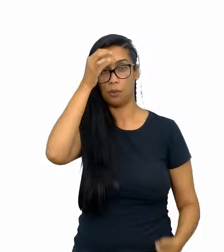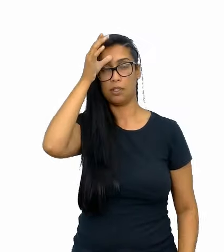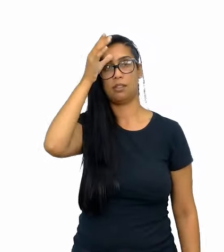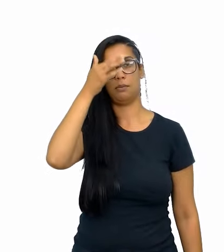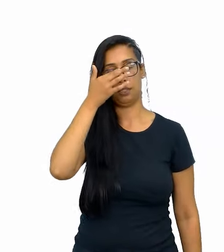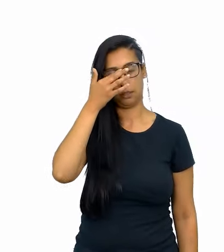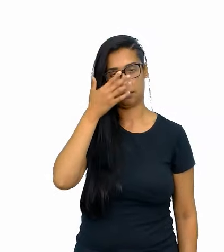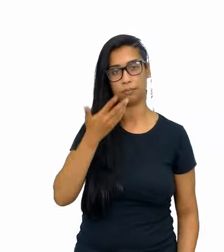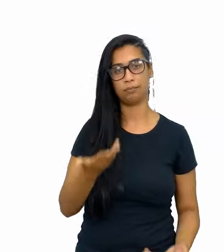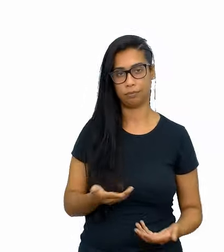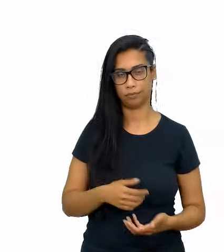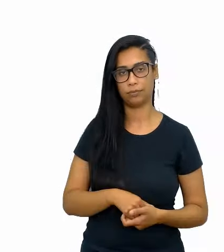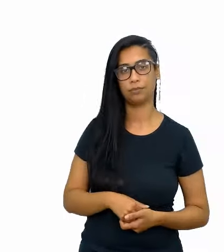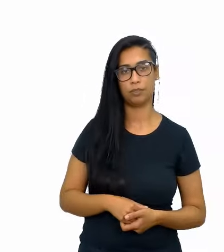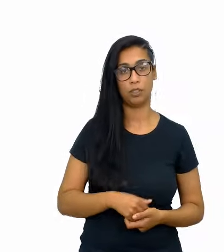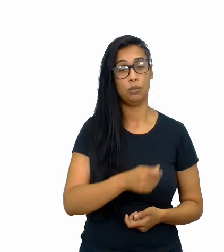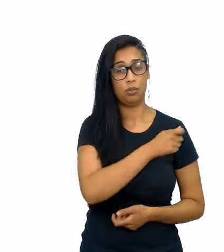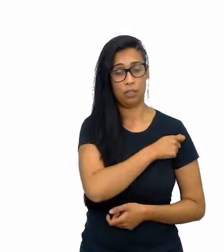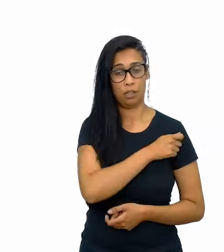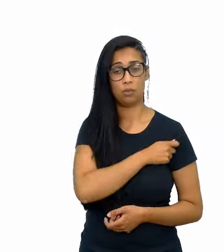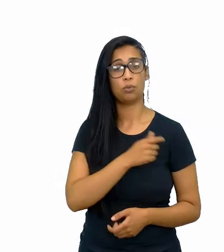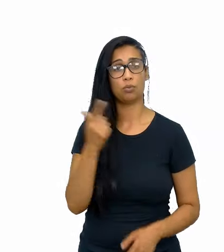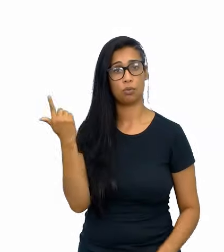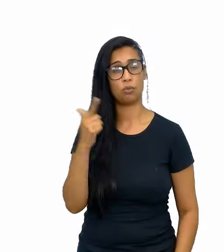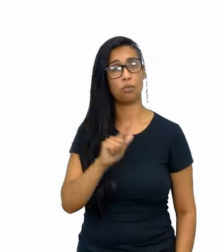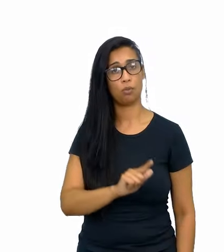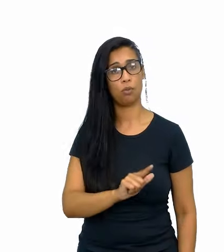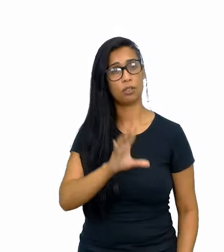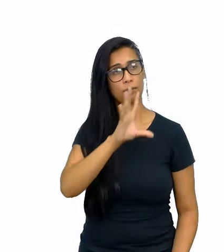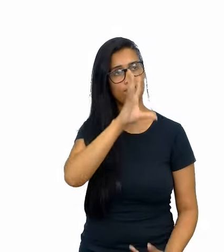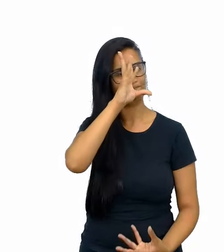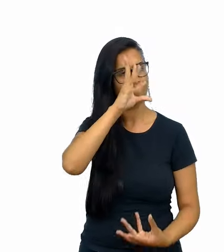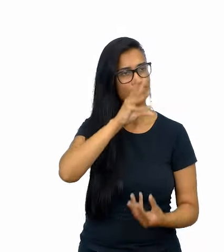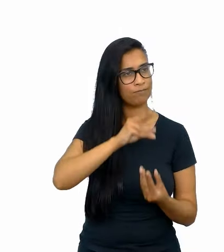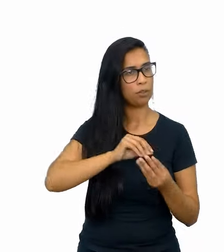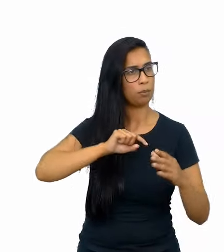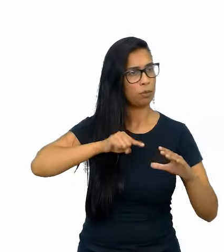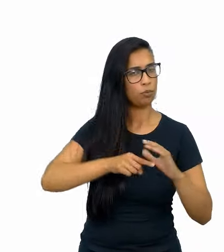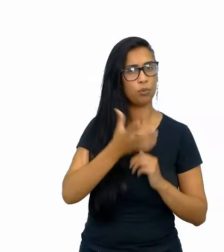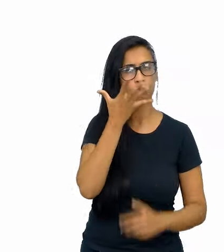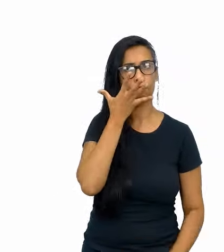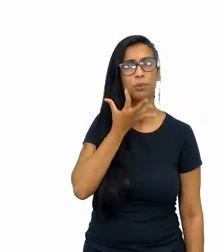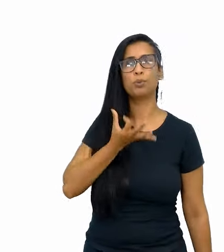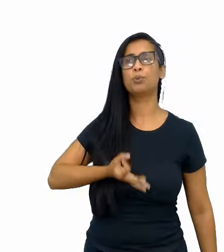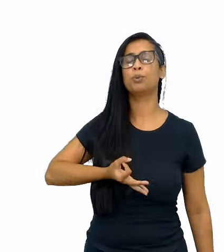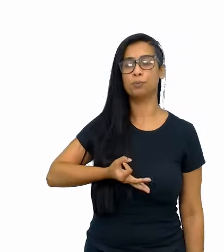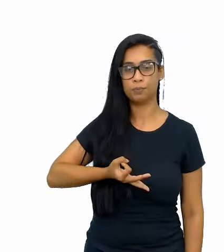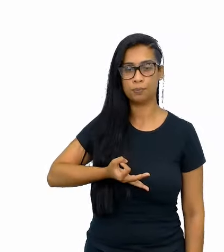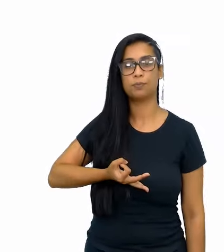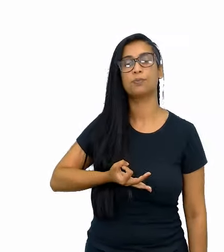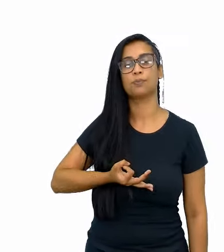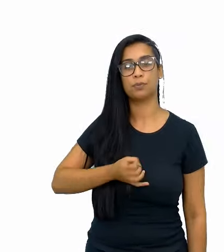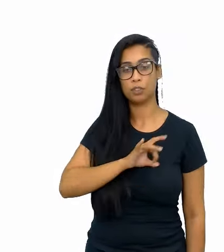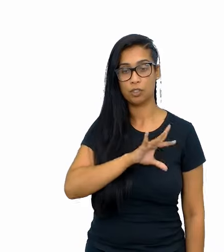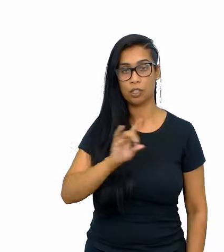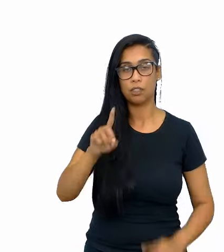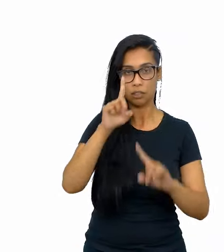eles consigam, de fato, compreender e se aproximar mais desse gênero.